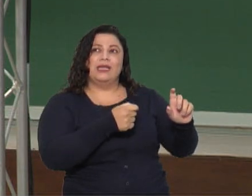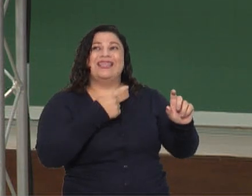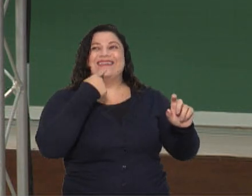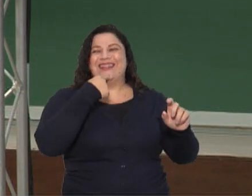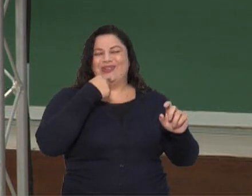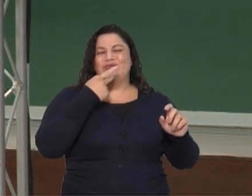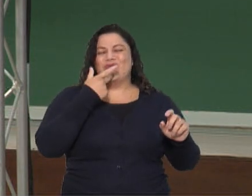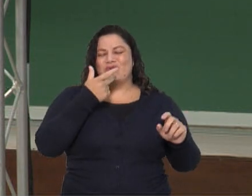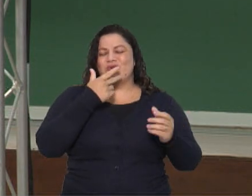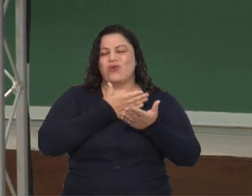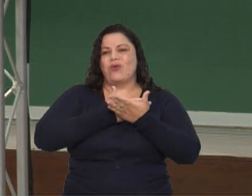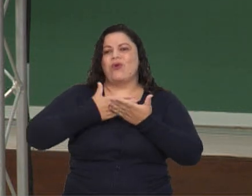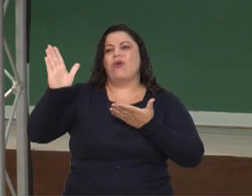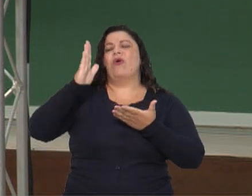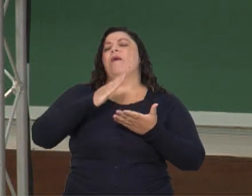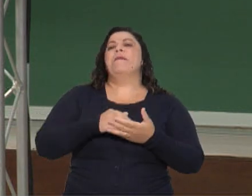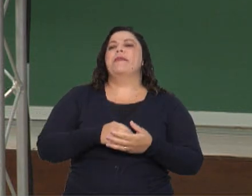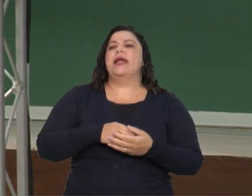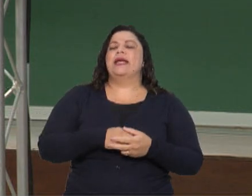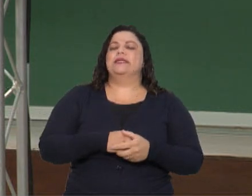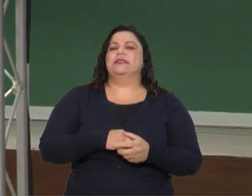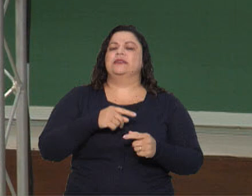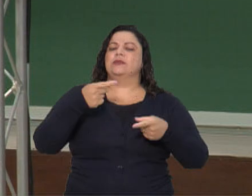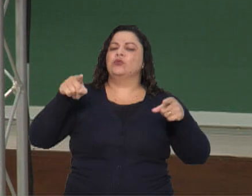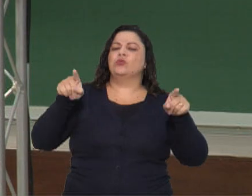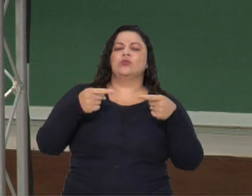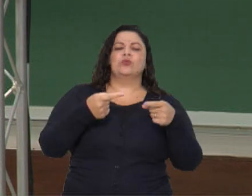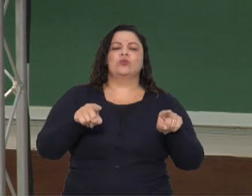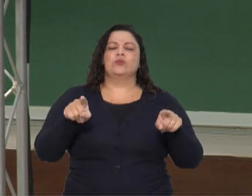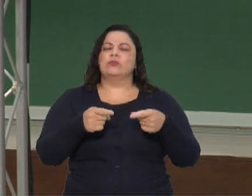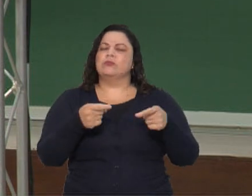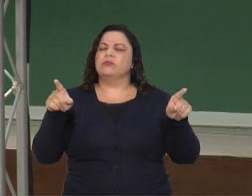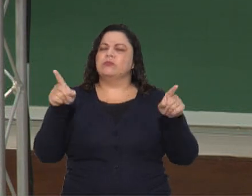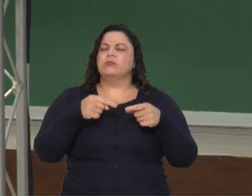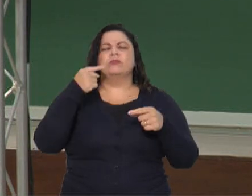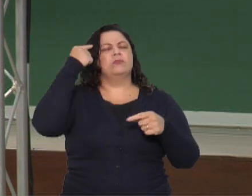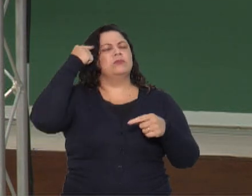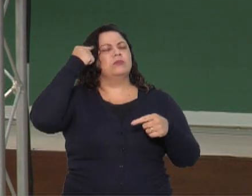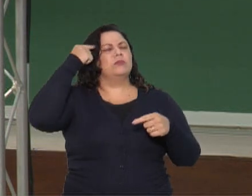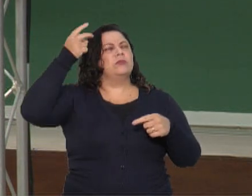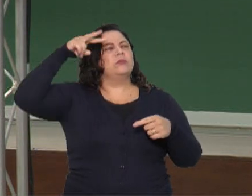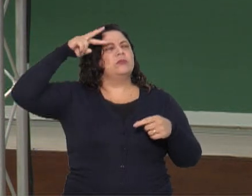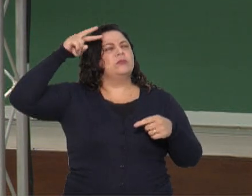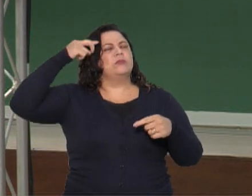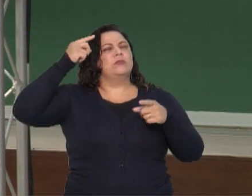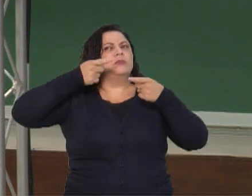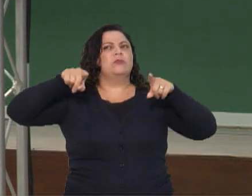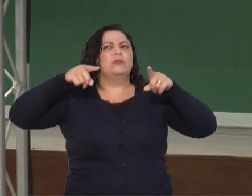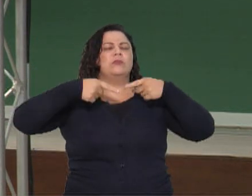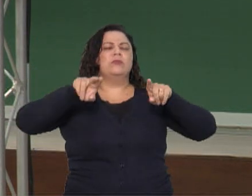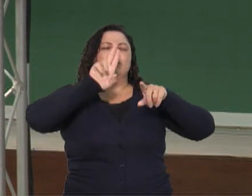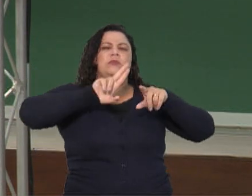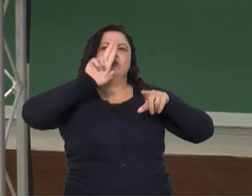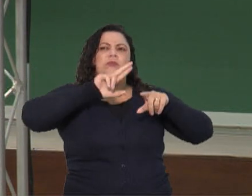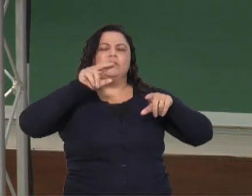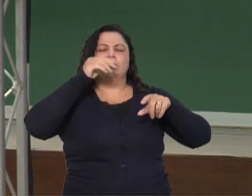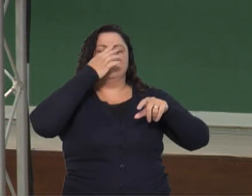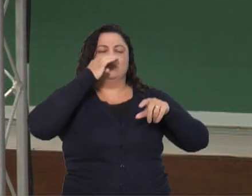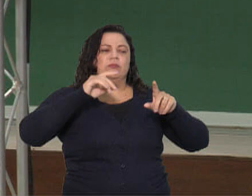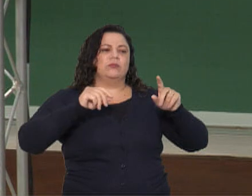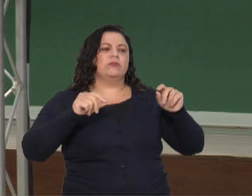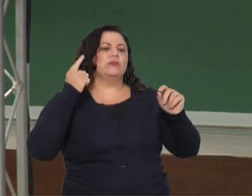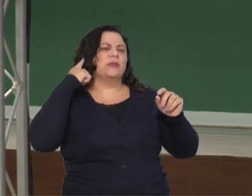junto. Então, ele já começa a se utilizar daquele som para produzir